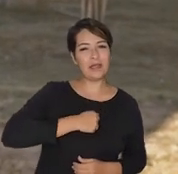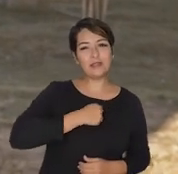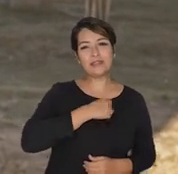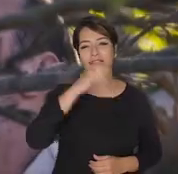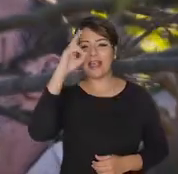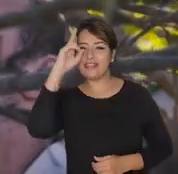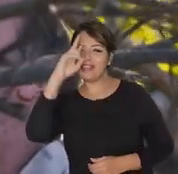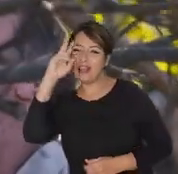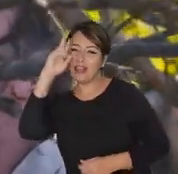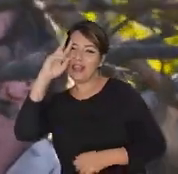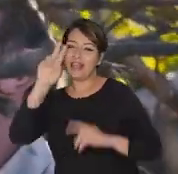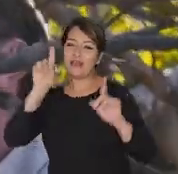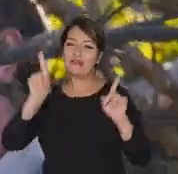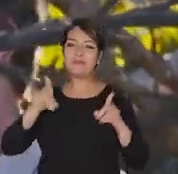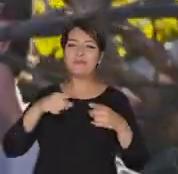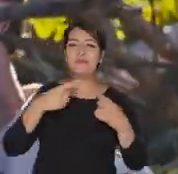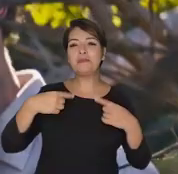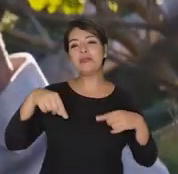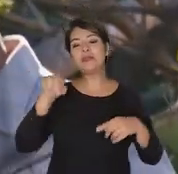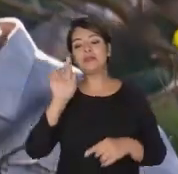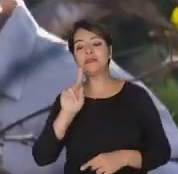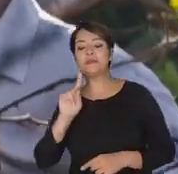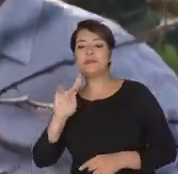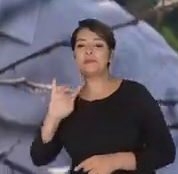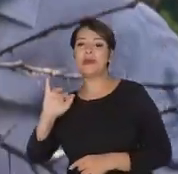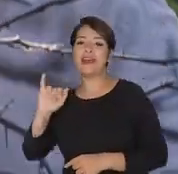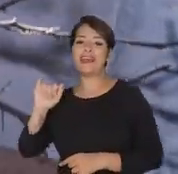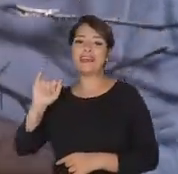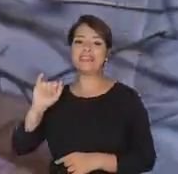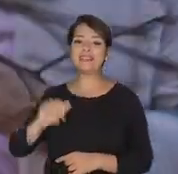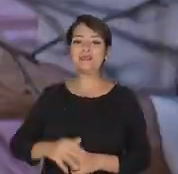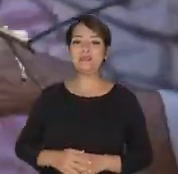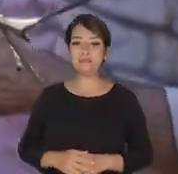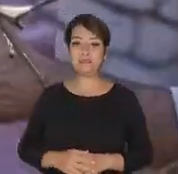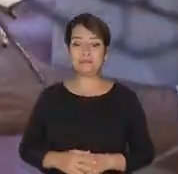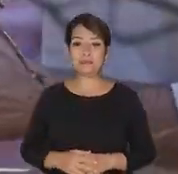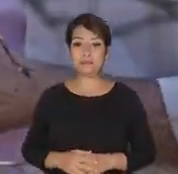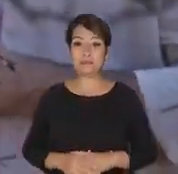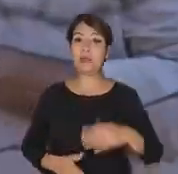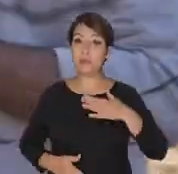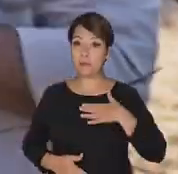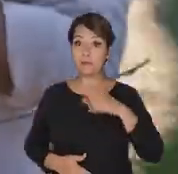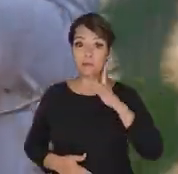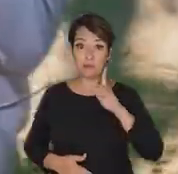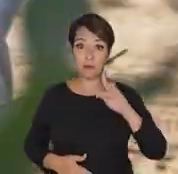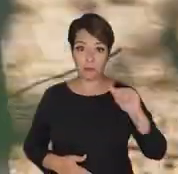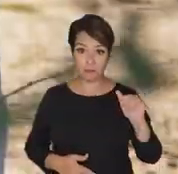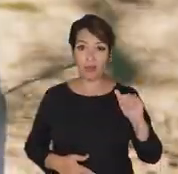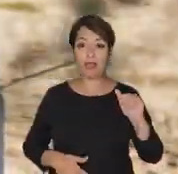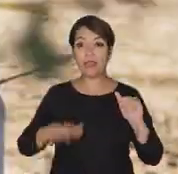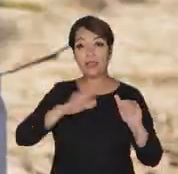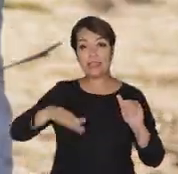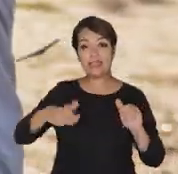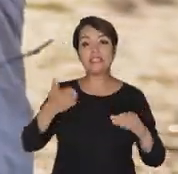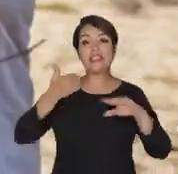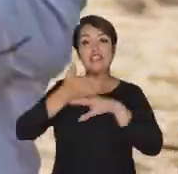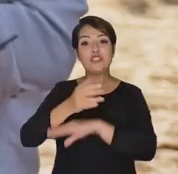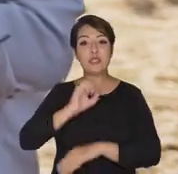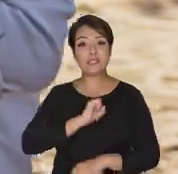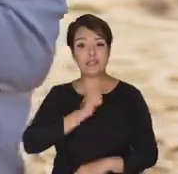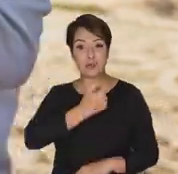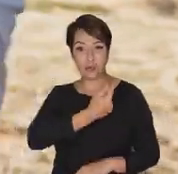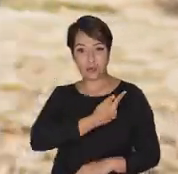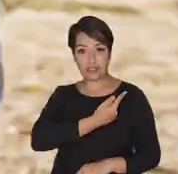Lembranças do meu velho pai. Ó, meu pai, quando era criança, ele chega em São Gonçalo,